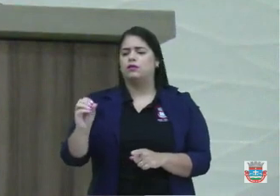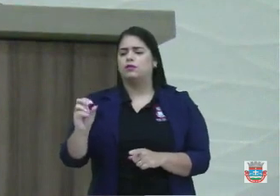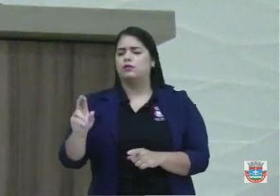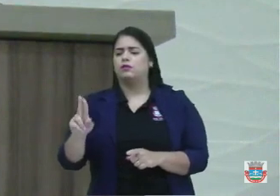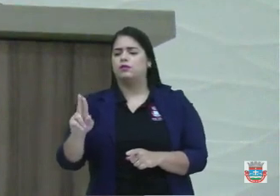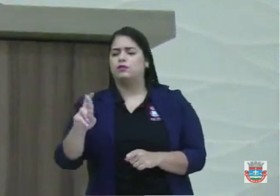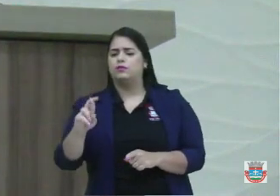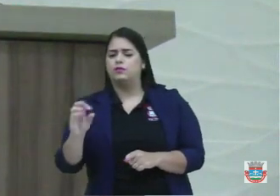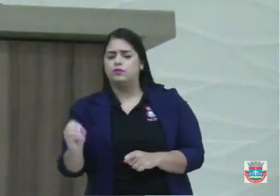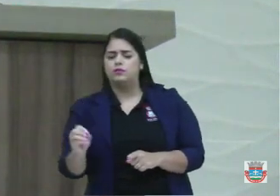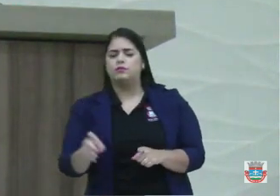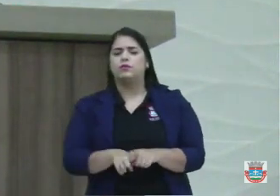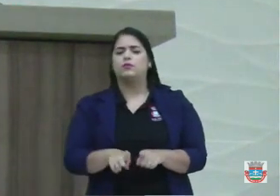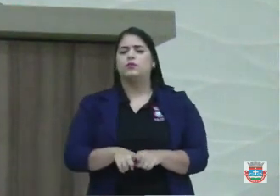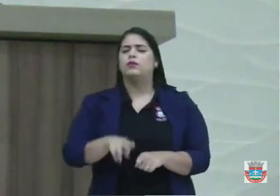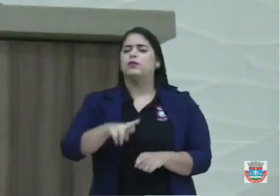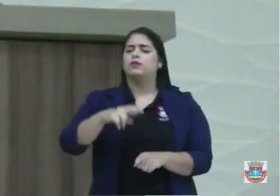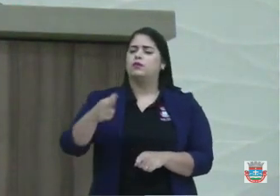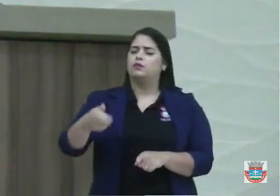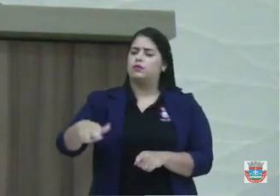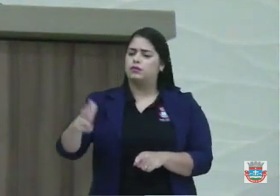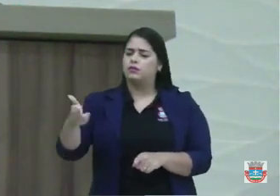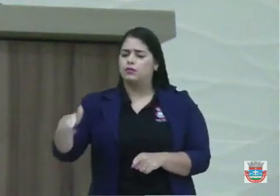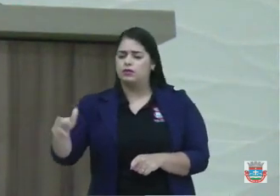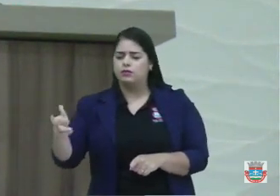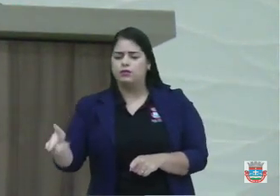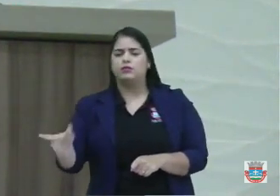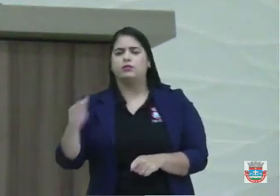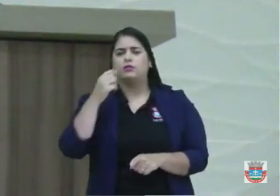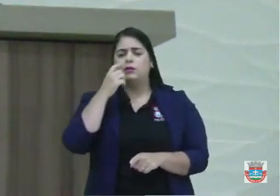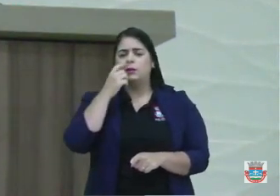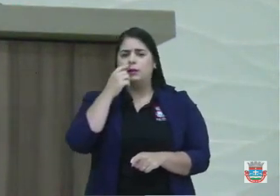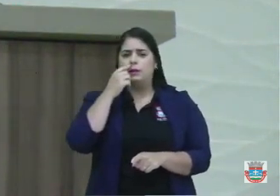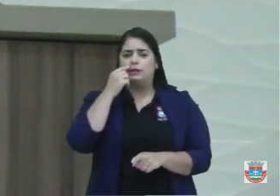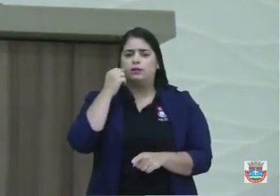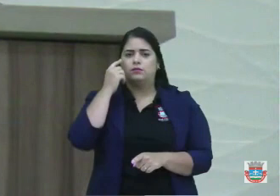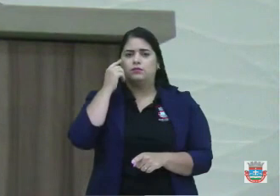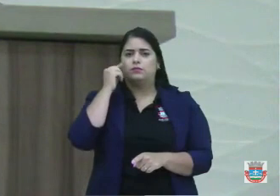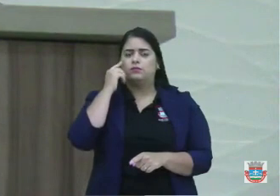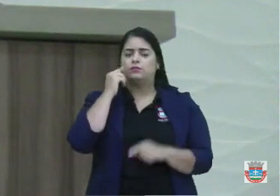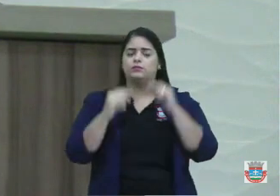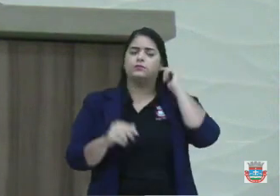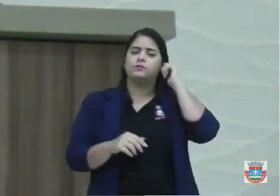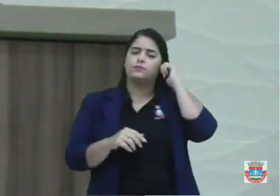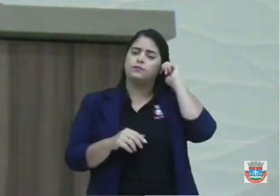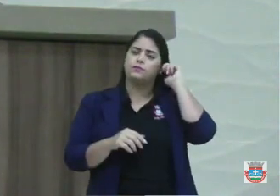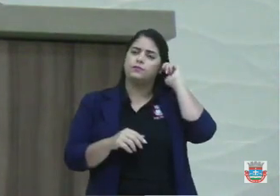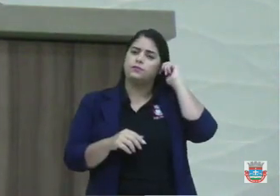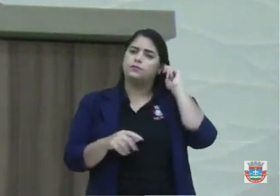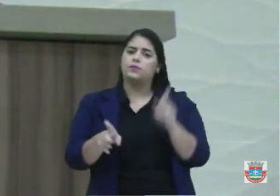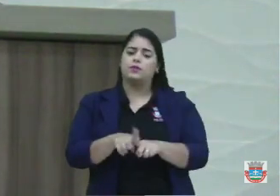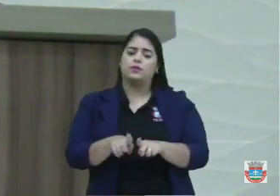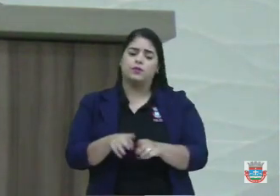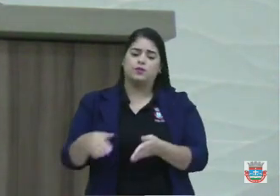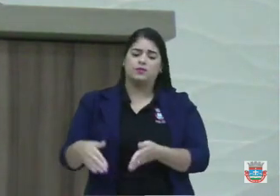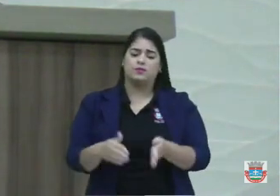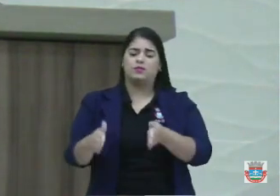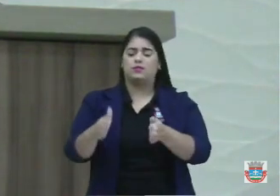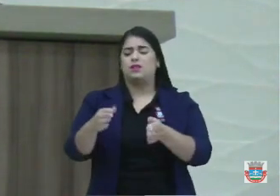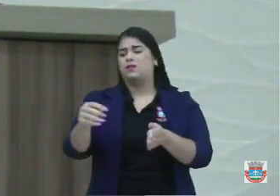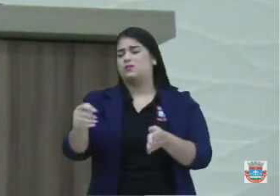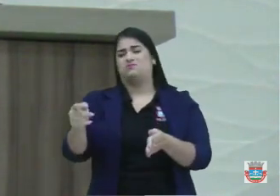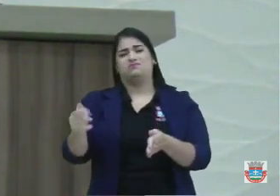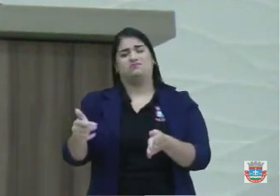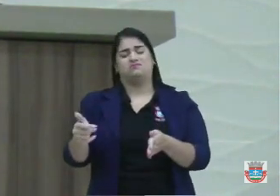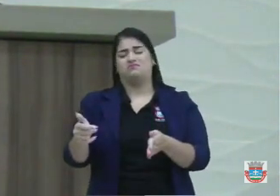possível, do Riachão para chegar no Catitu ali, que tem um pedaço de estrada ali que praticamente está